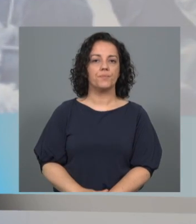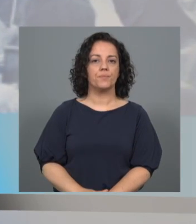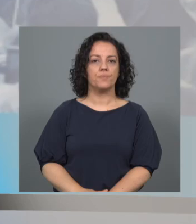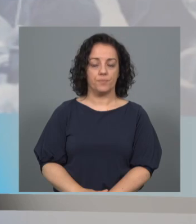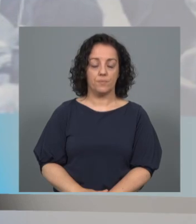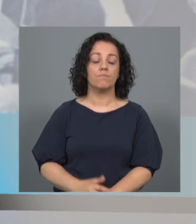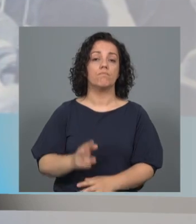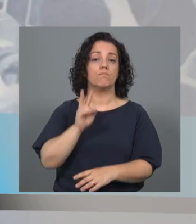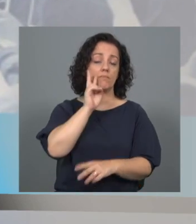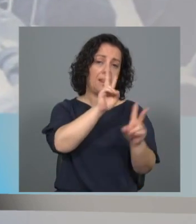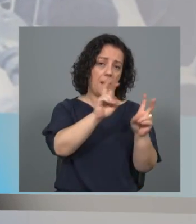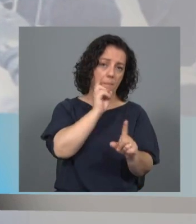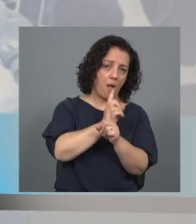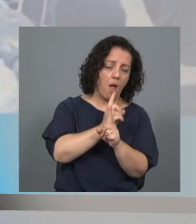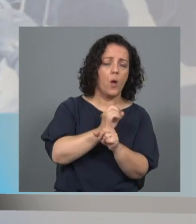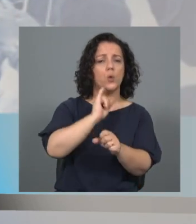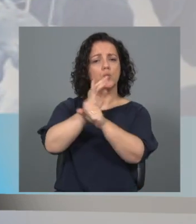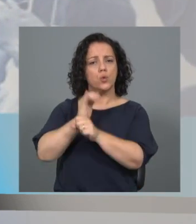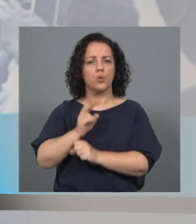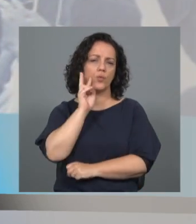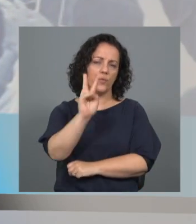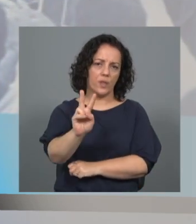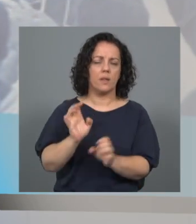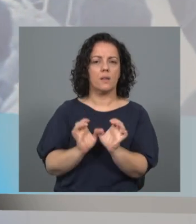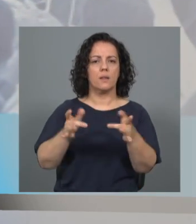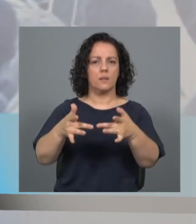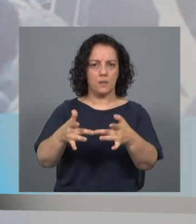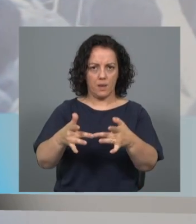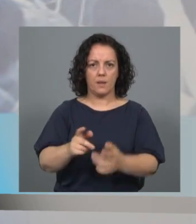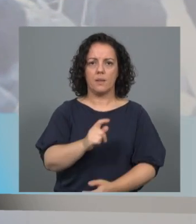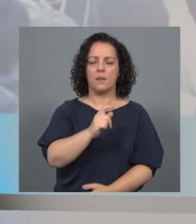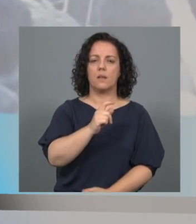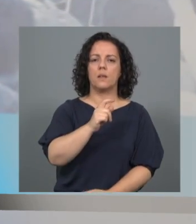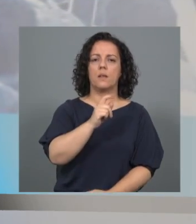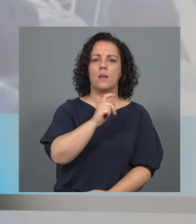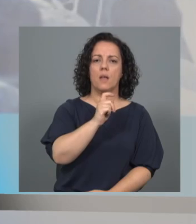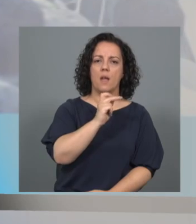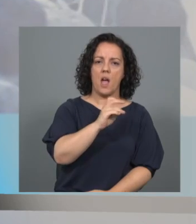E para acompanhar estes e outros acontecimentos, siga o portal da agência Eclésia em